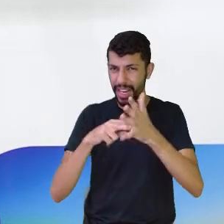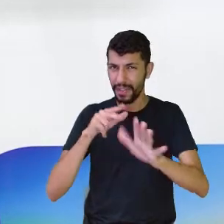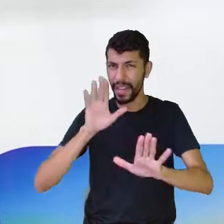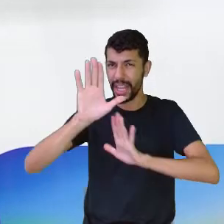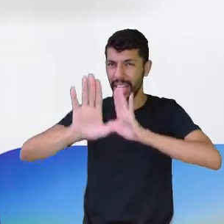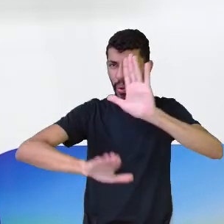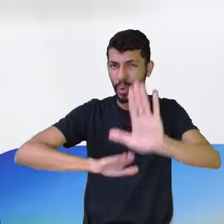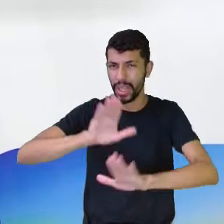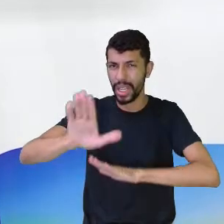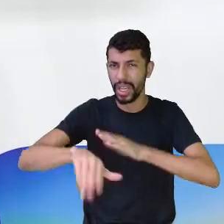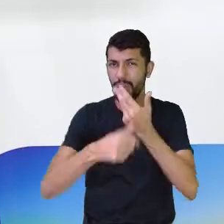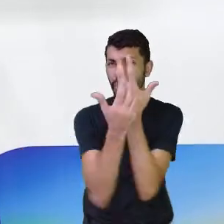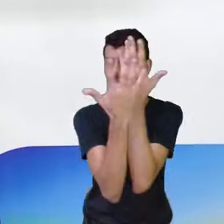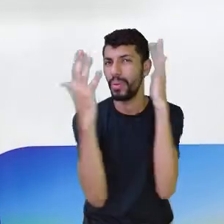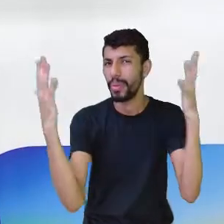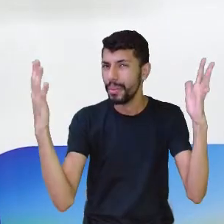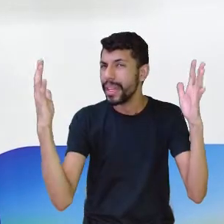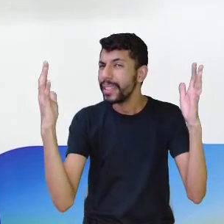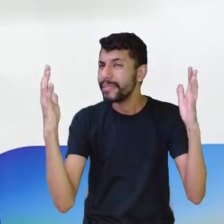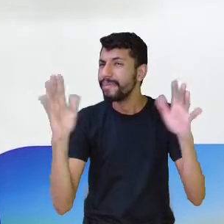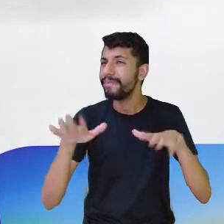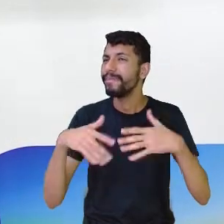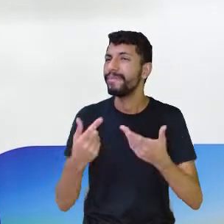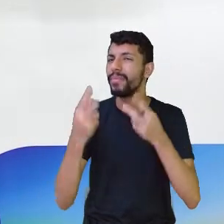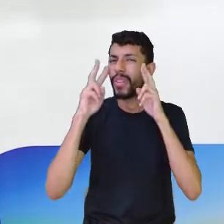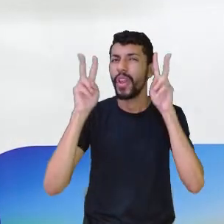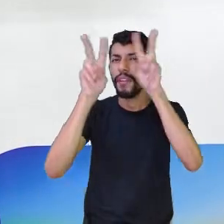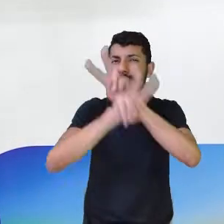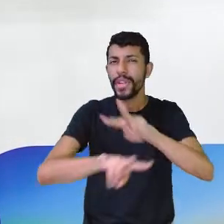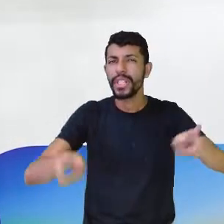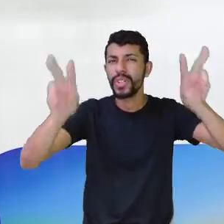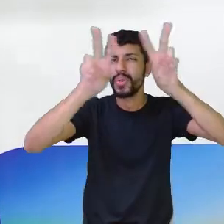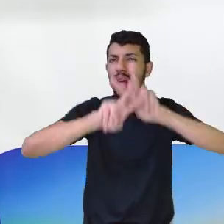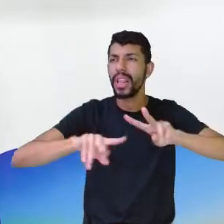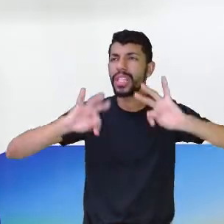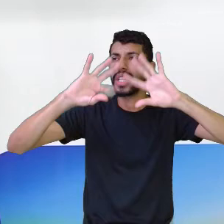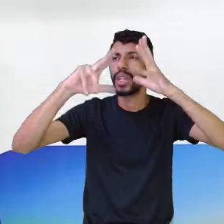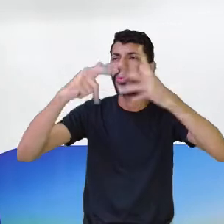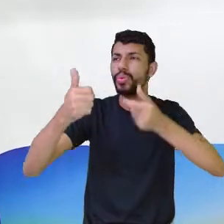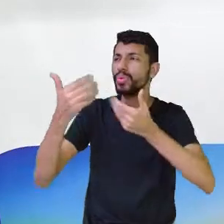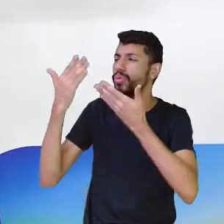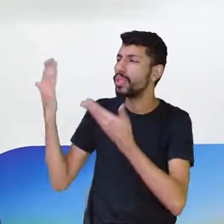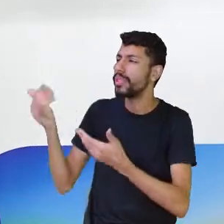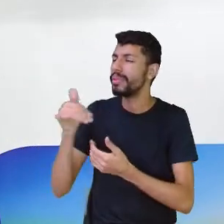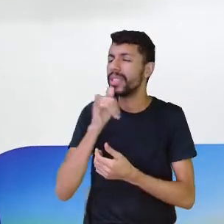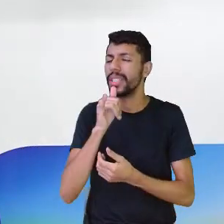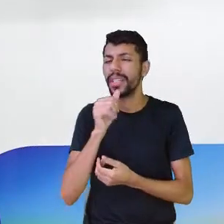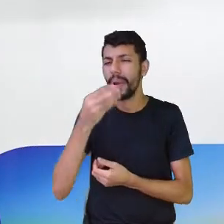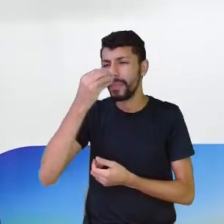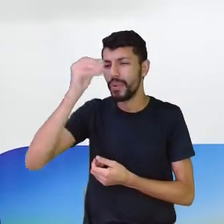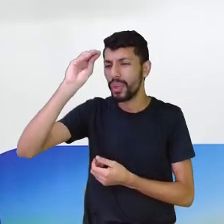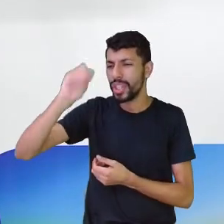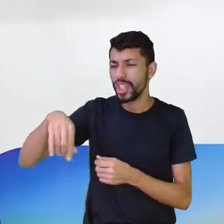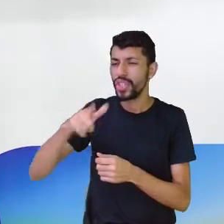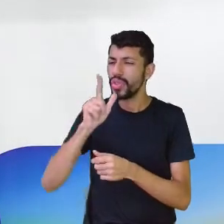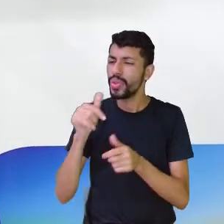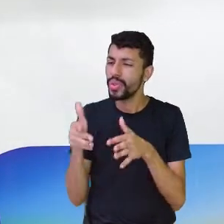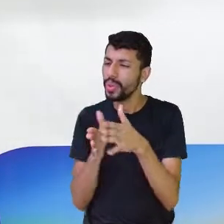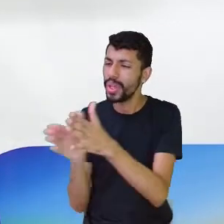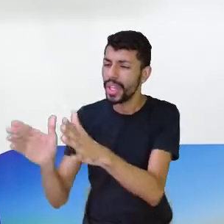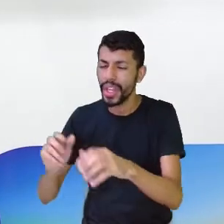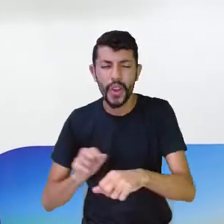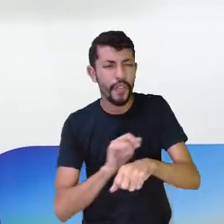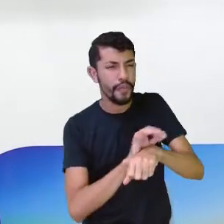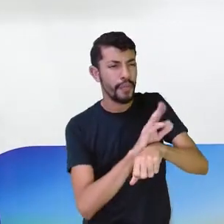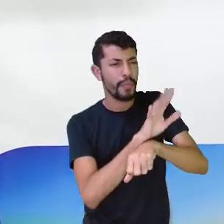que é que vocês me dizem? Quando a gente visualiza todas essas cenas que eu mostrei para vocês, do lixo no rio, a